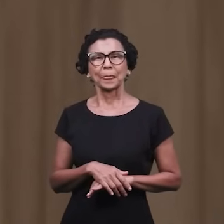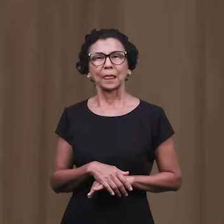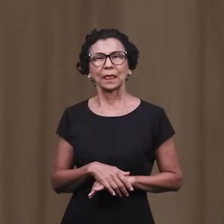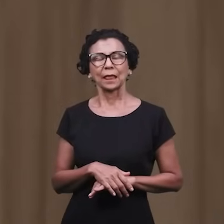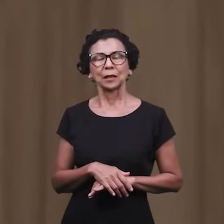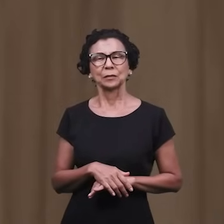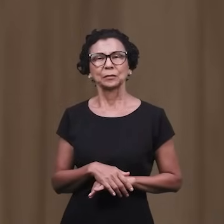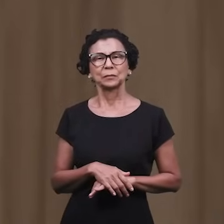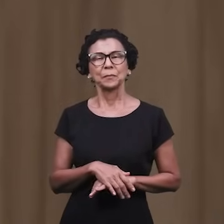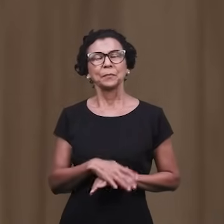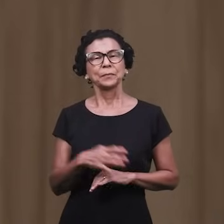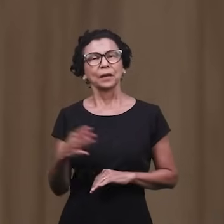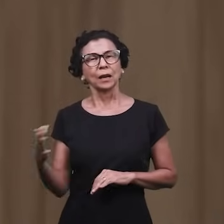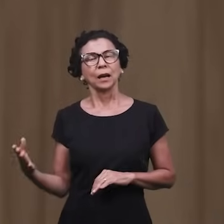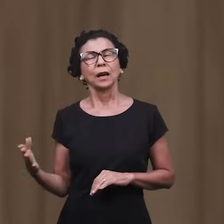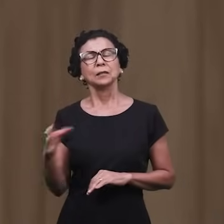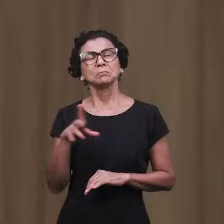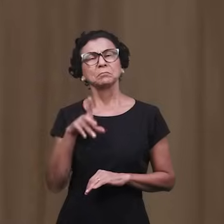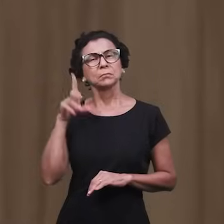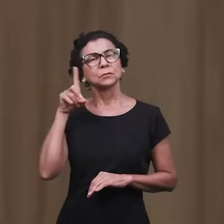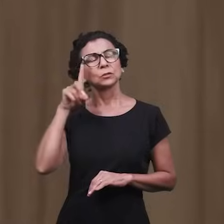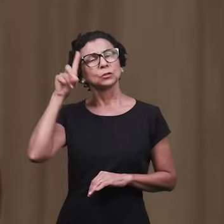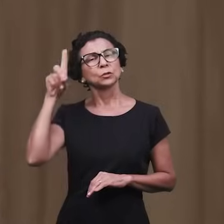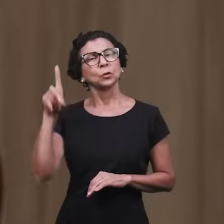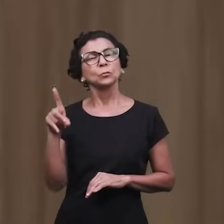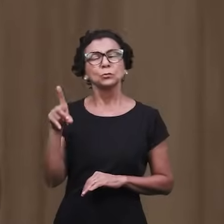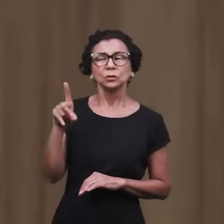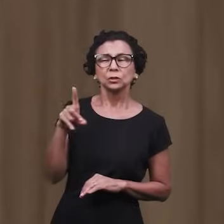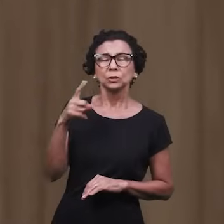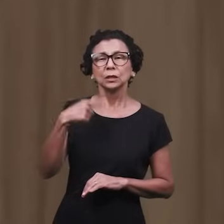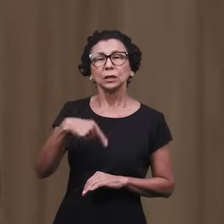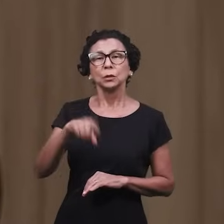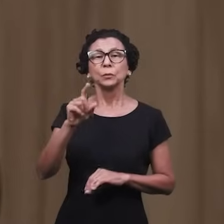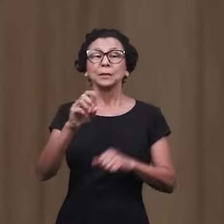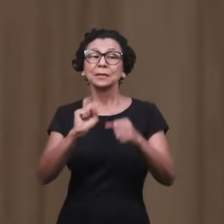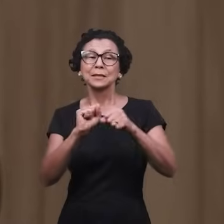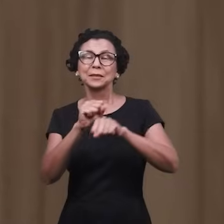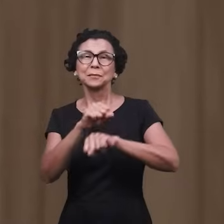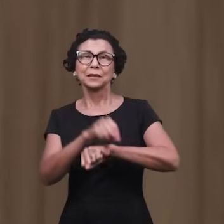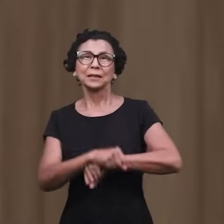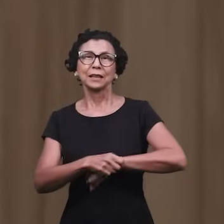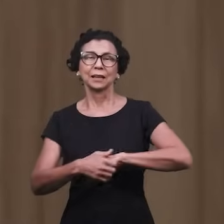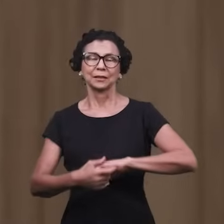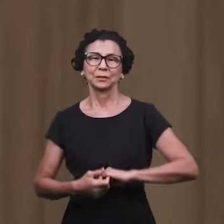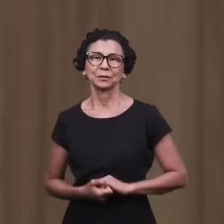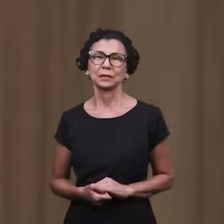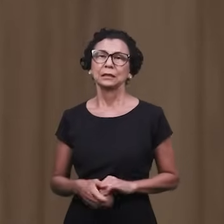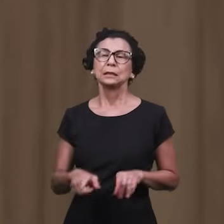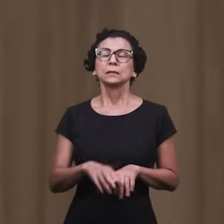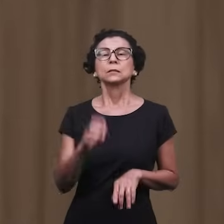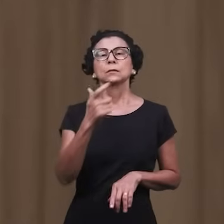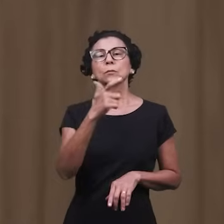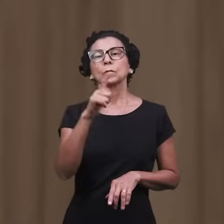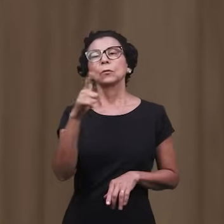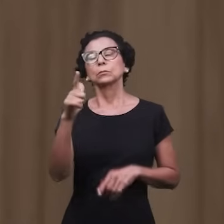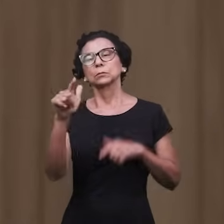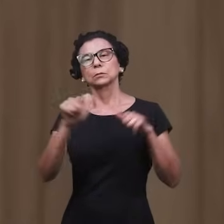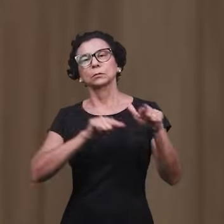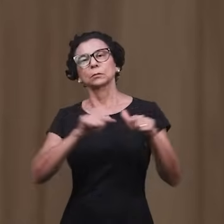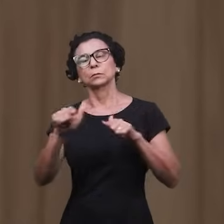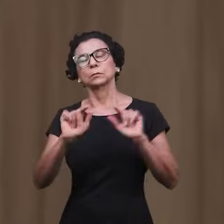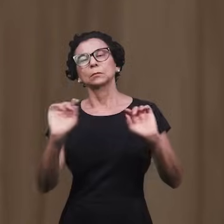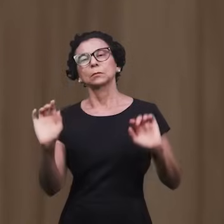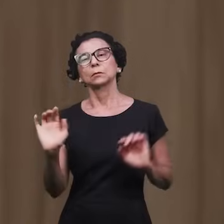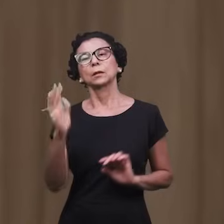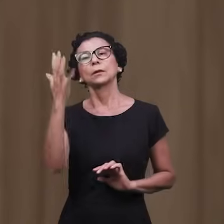eu fiz a maioridade, completei os seminários, eu já estava por ali. Tanto que eu já estava me envolvido com outros trabalhos,